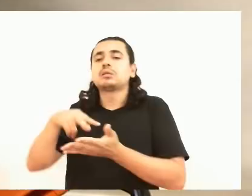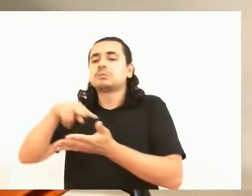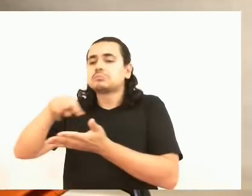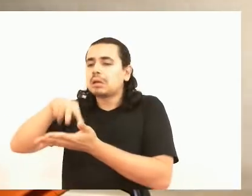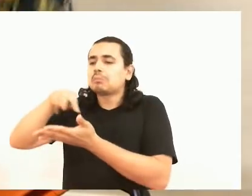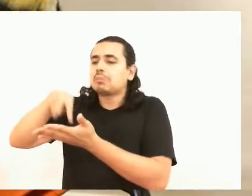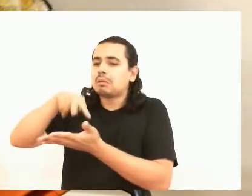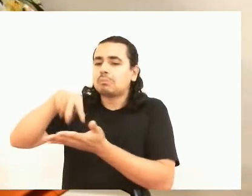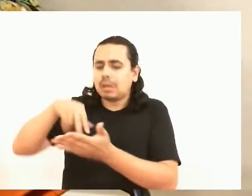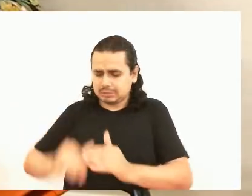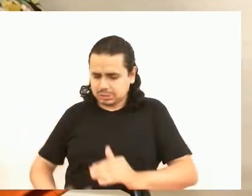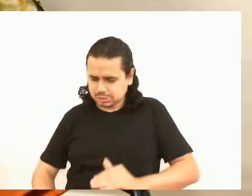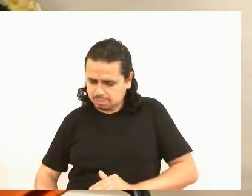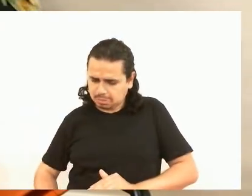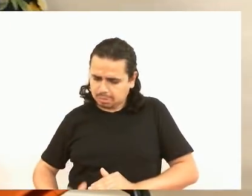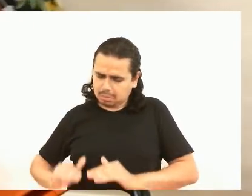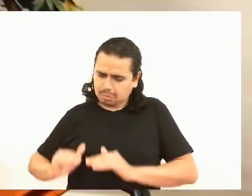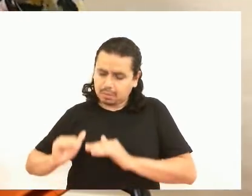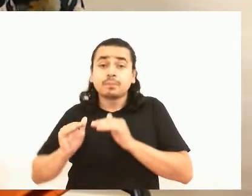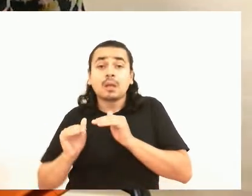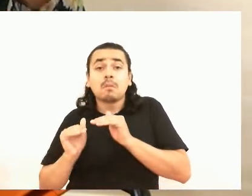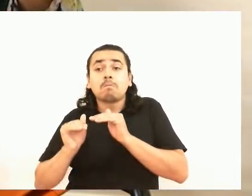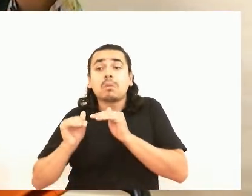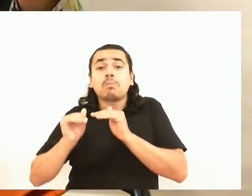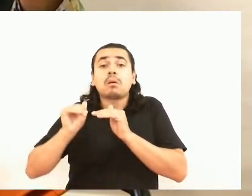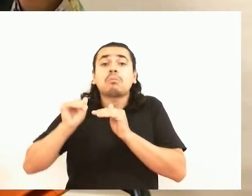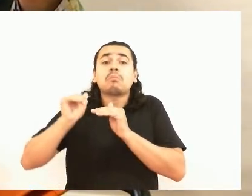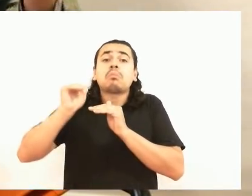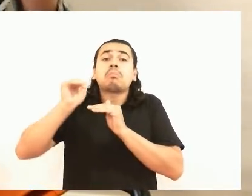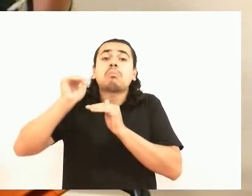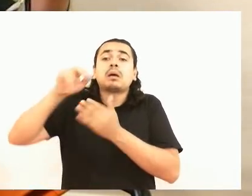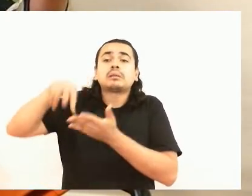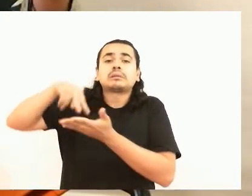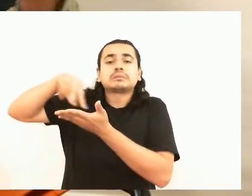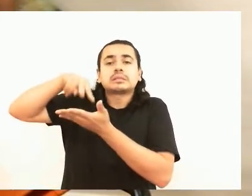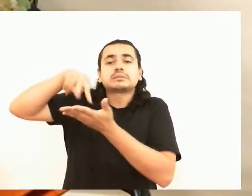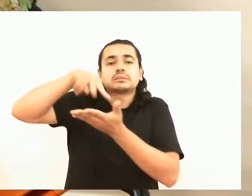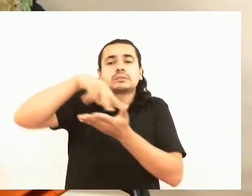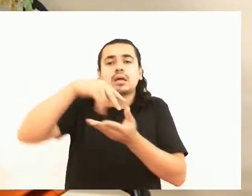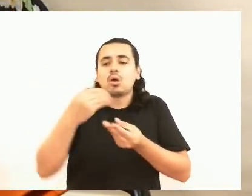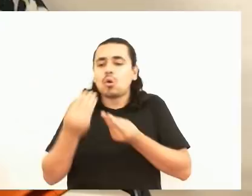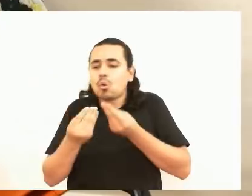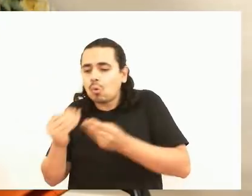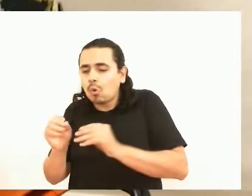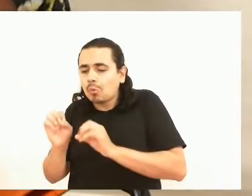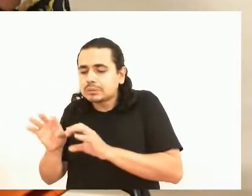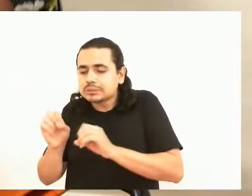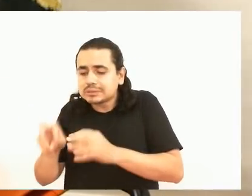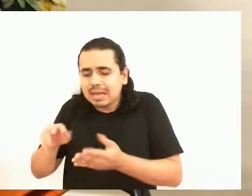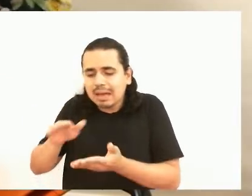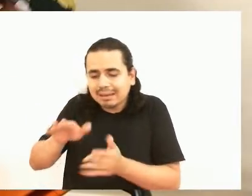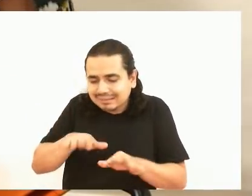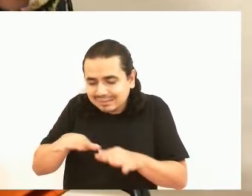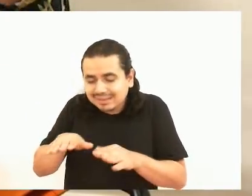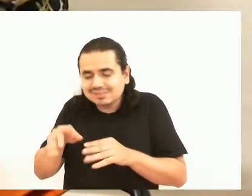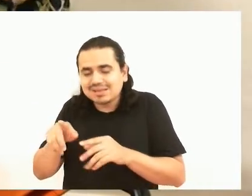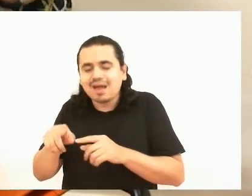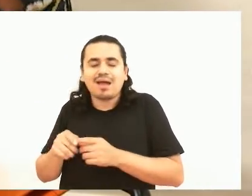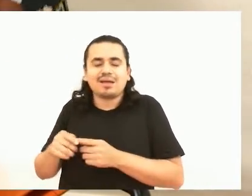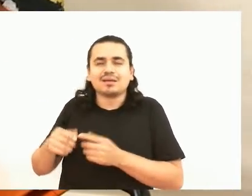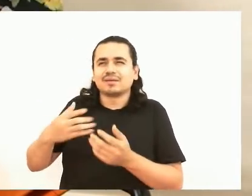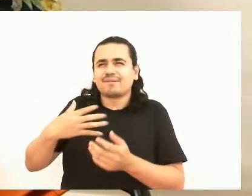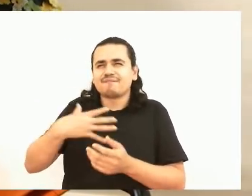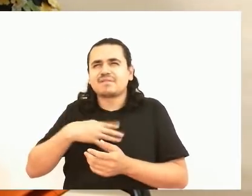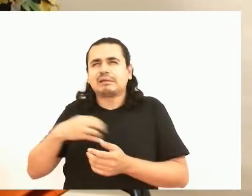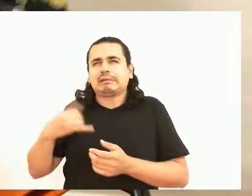tempo desde criança e como ela fazia aula de crise para a criança eu não dava aula para o adolescente quando ela tinha